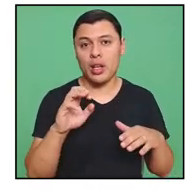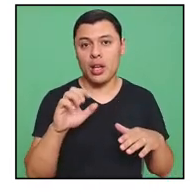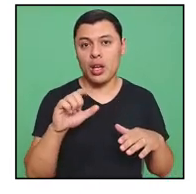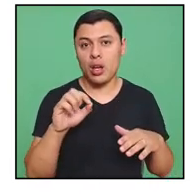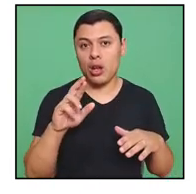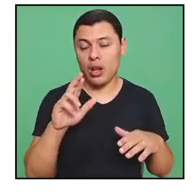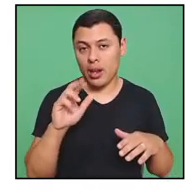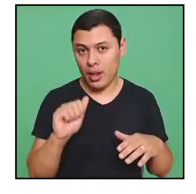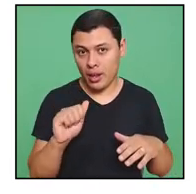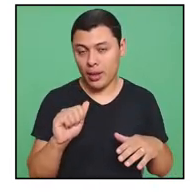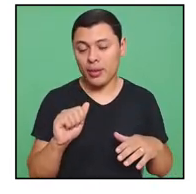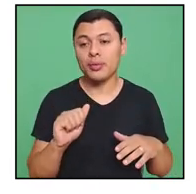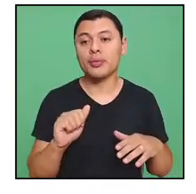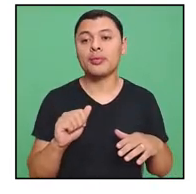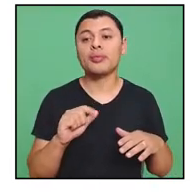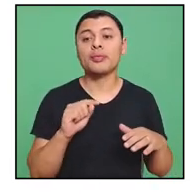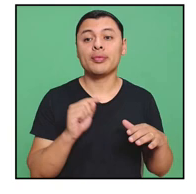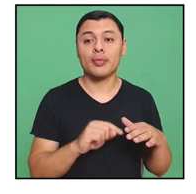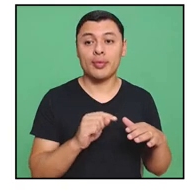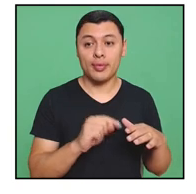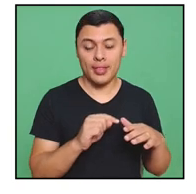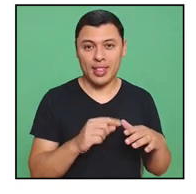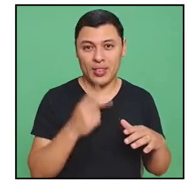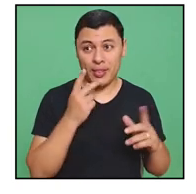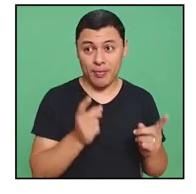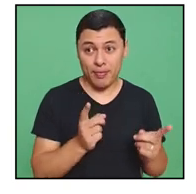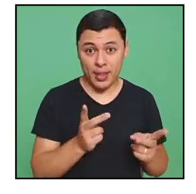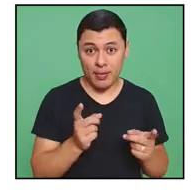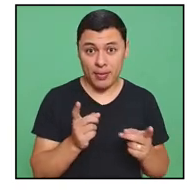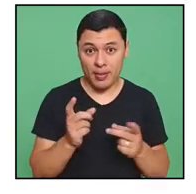né, com o valor da revenda desses royalties,